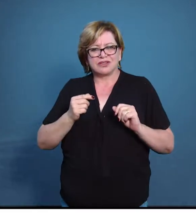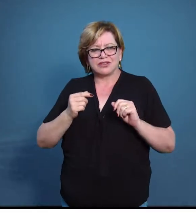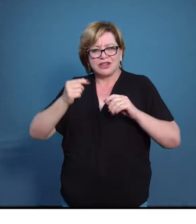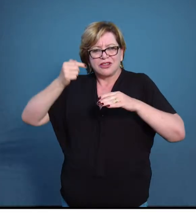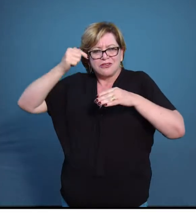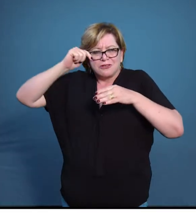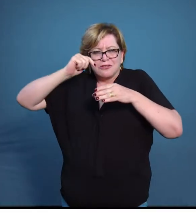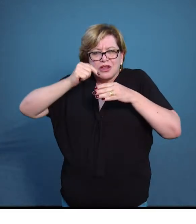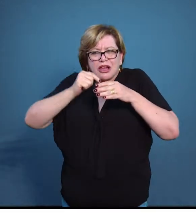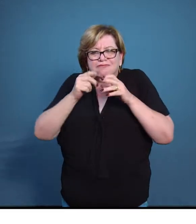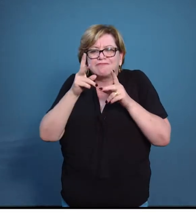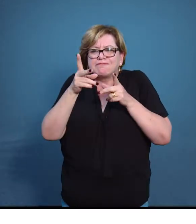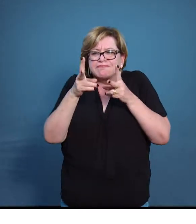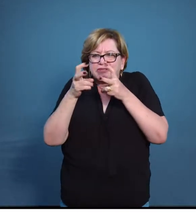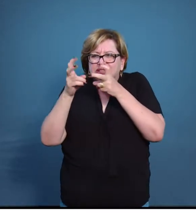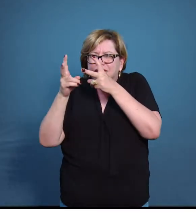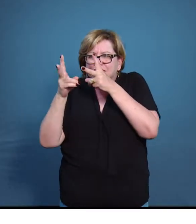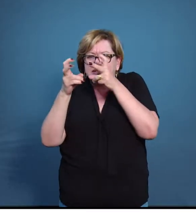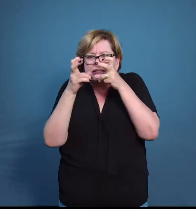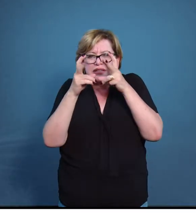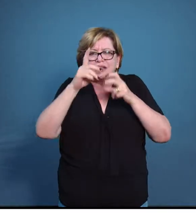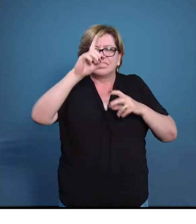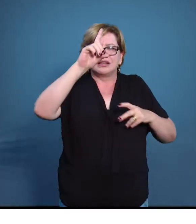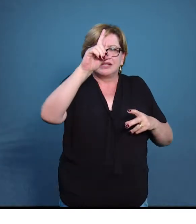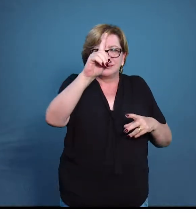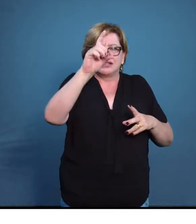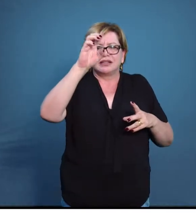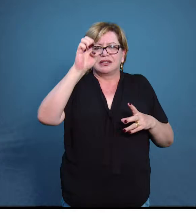atento aos detalhes, a cada